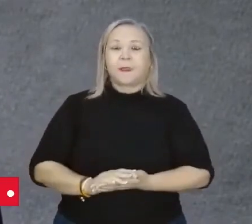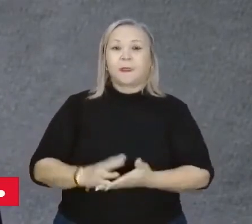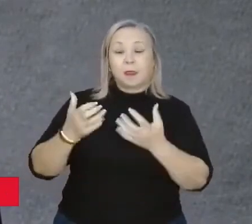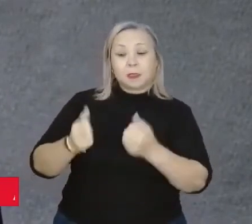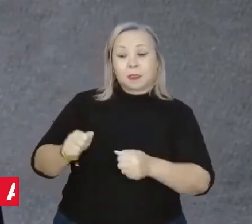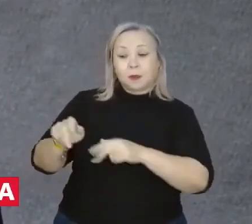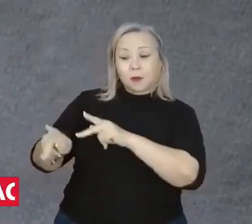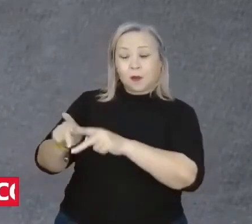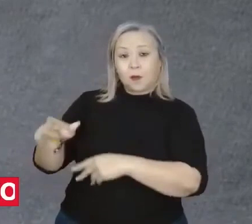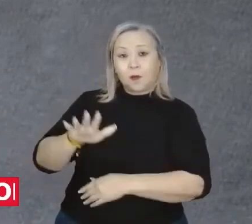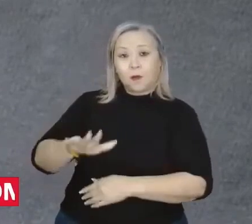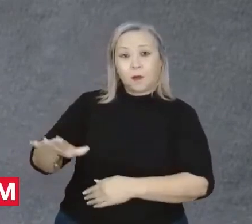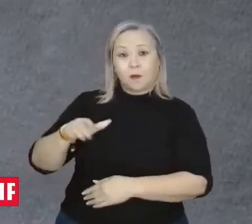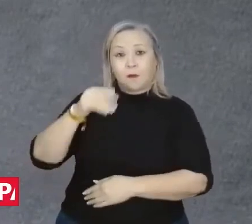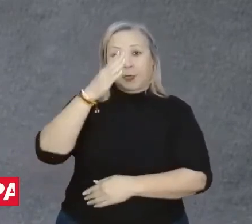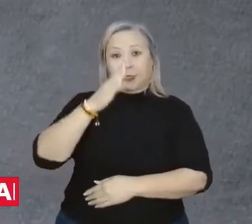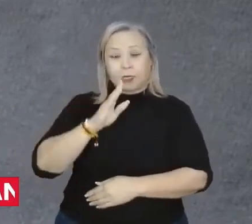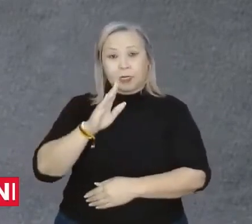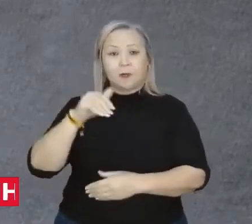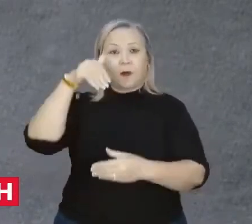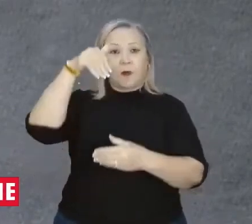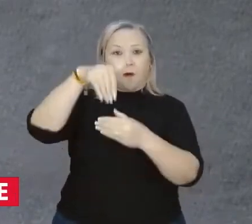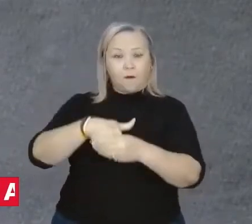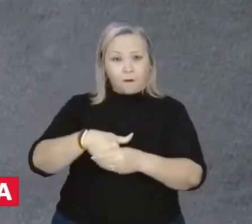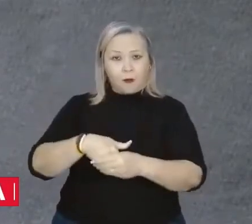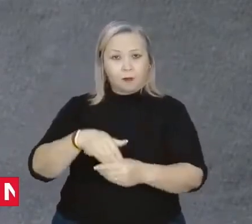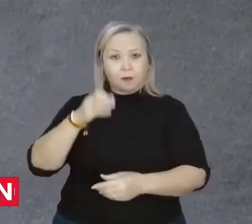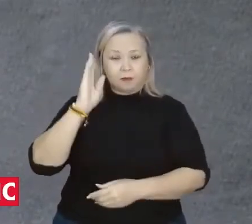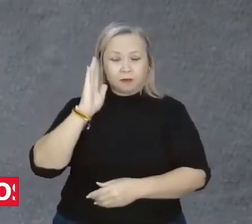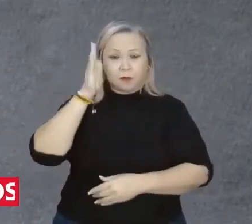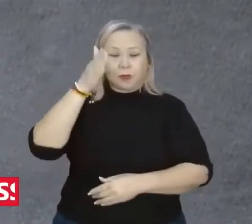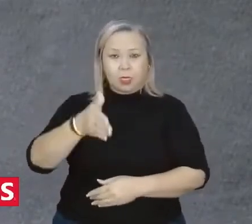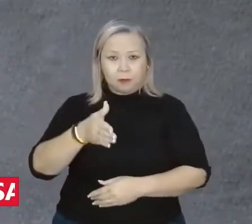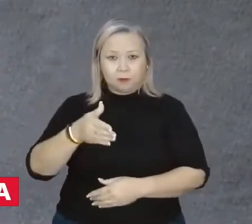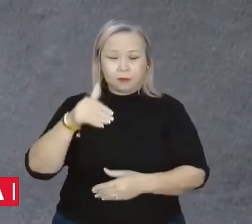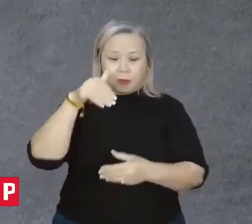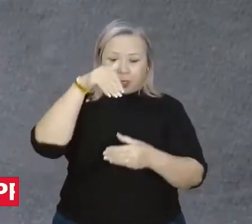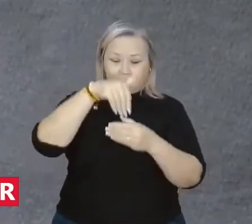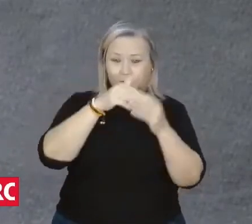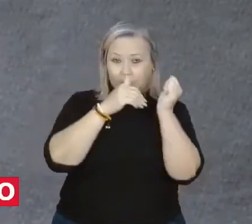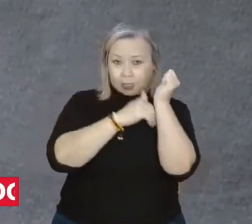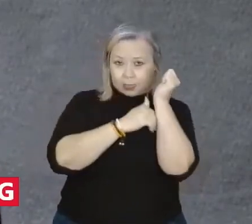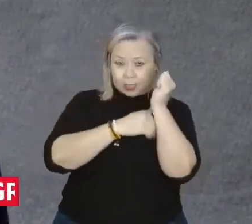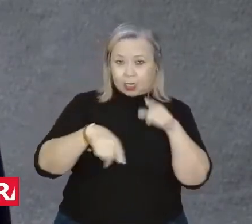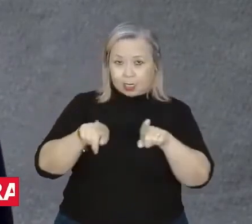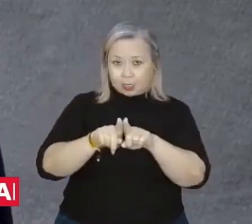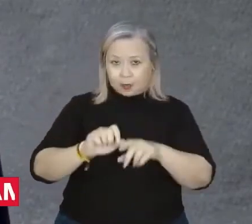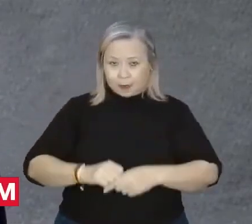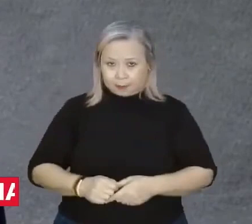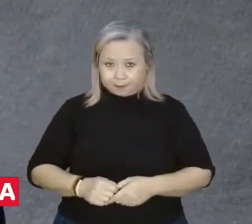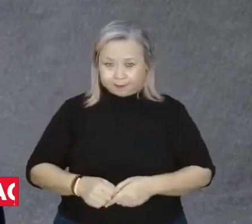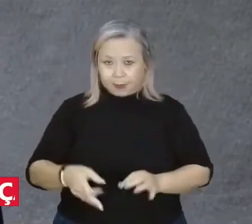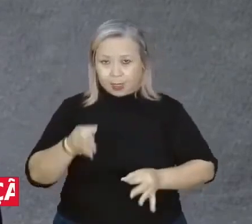povo brasileiro por meio do voto direto e secreto. A Justiça Eleitoral